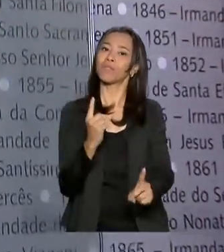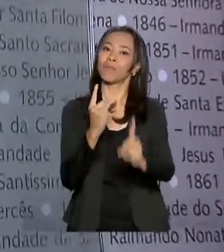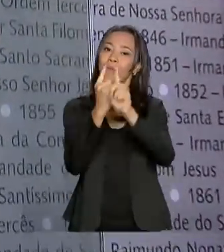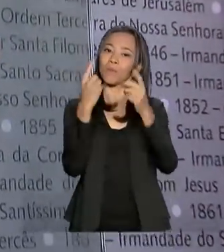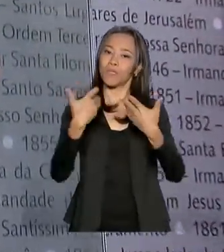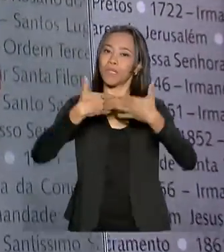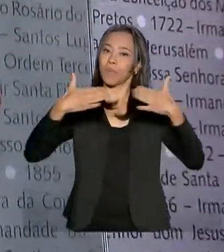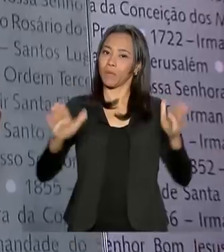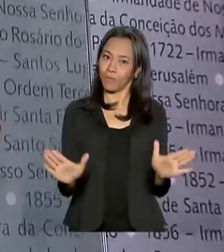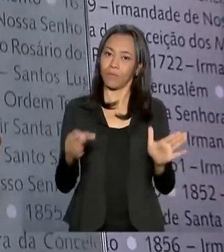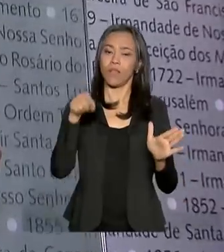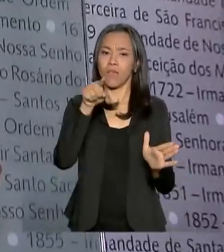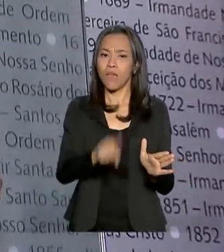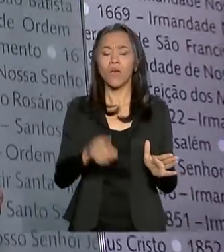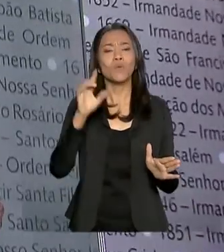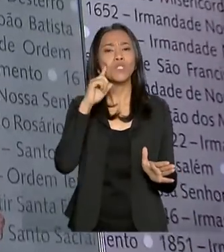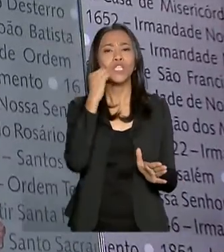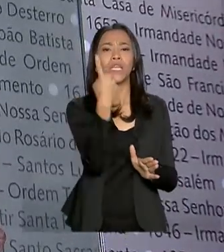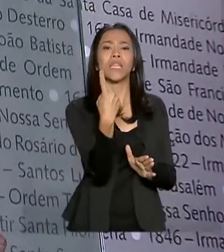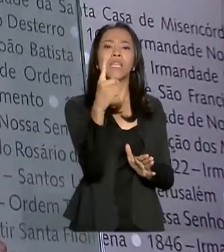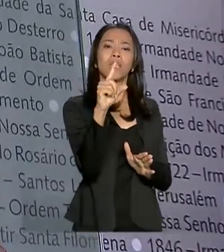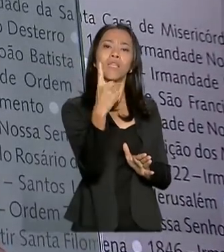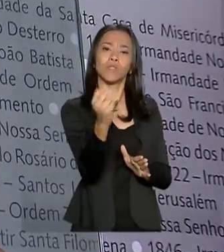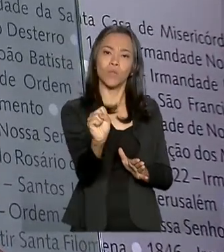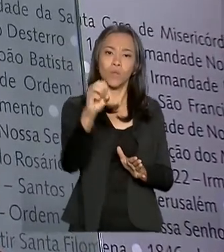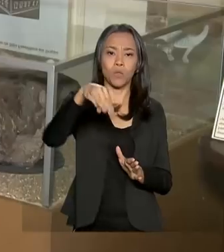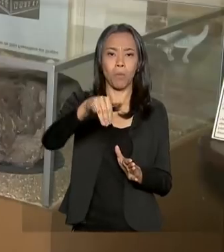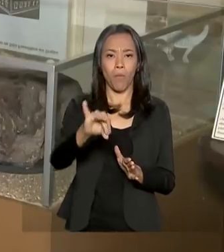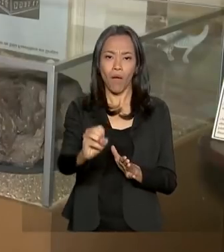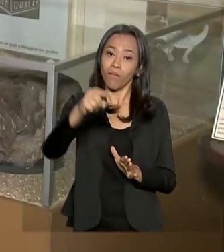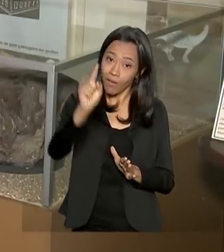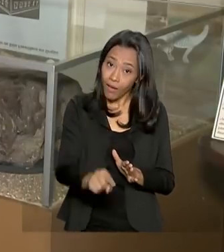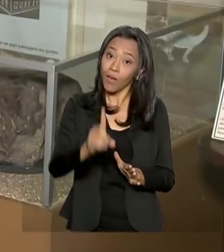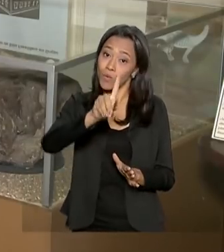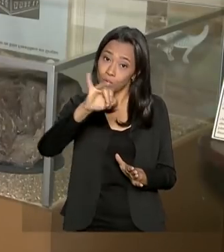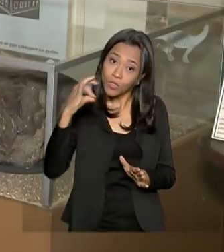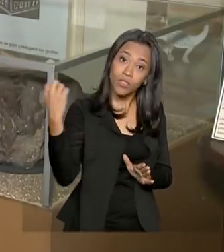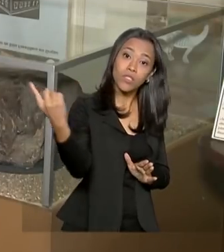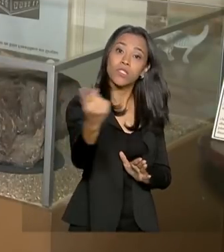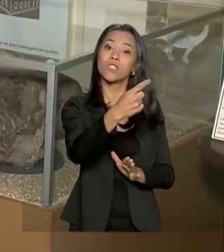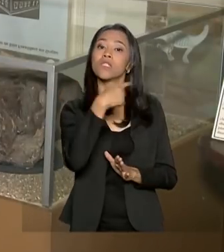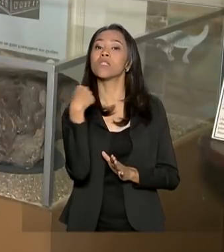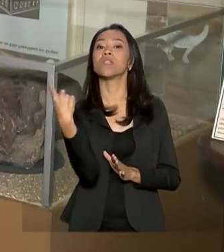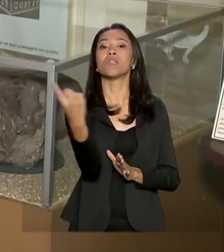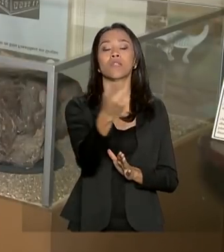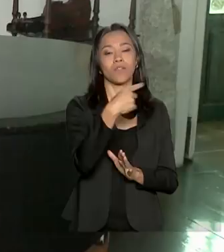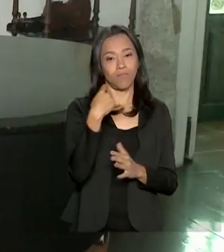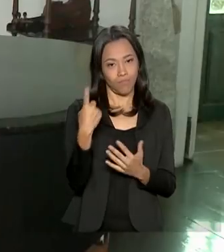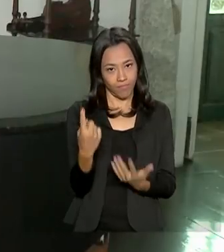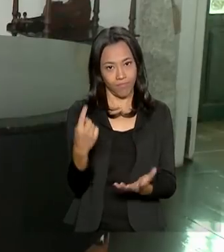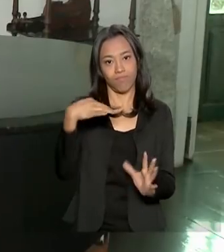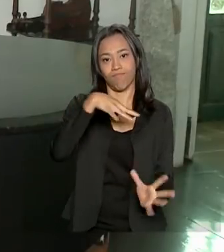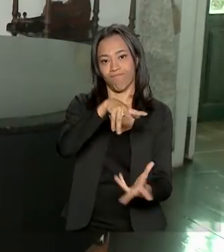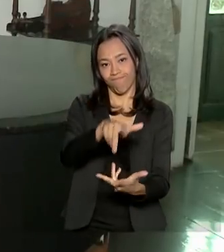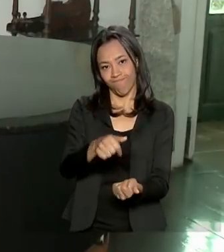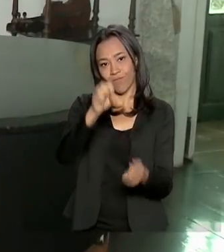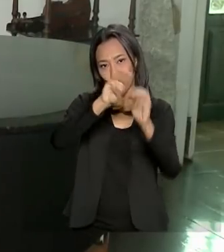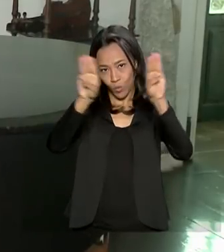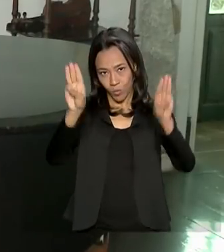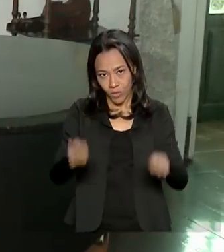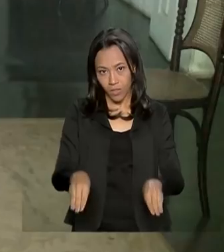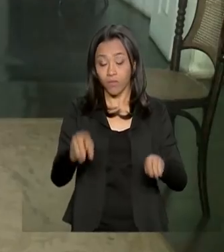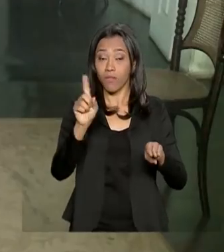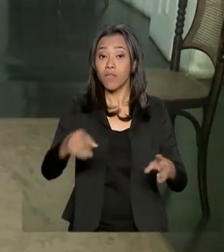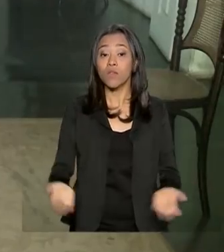como ponto máximo o dia 18 de maio, quando se comemora o Dia Internacional dos Museus. Serão oferecidas